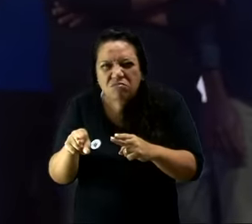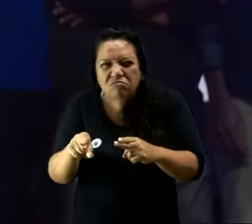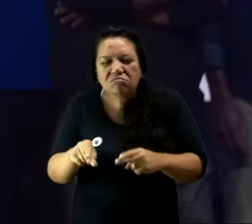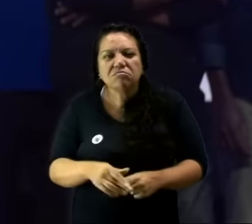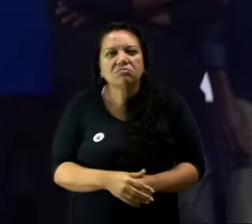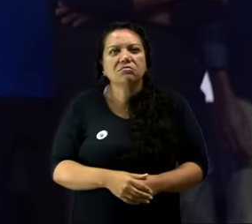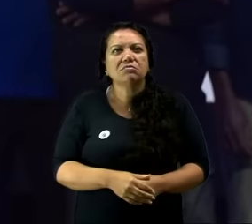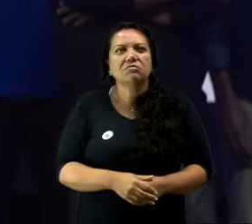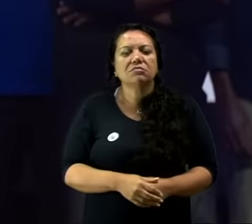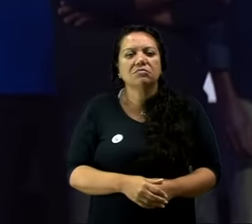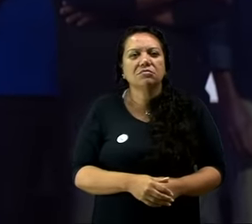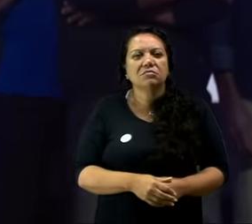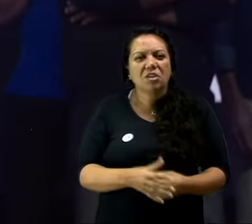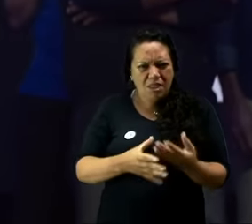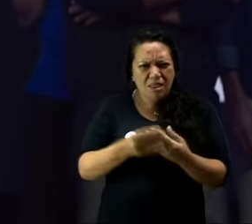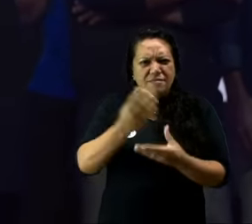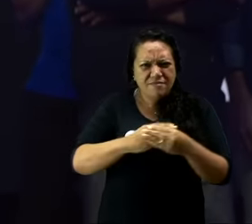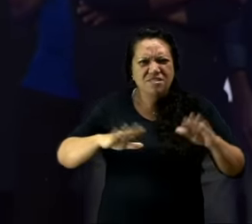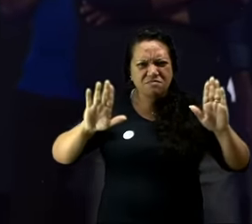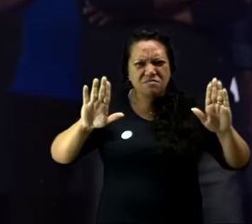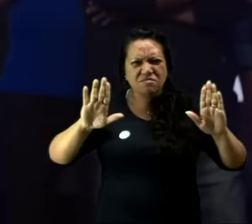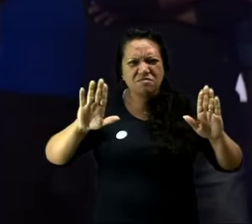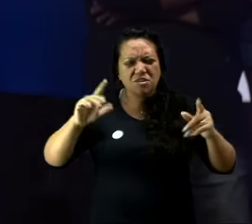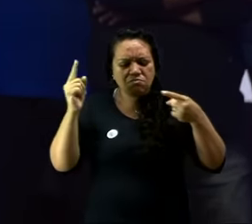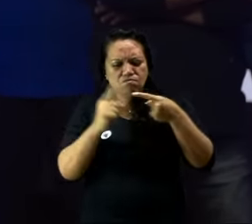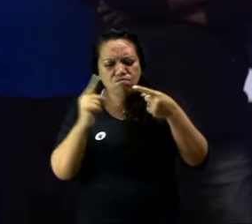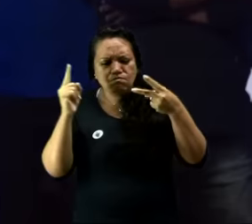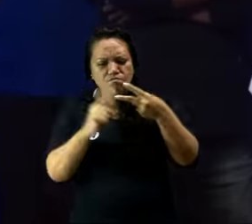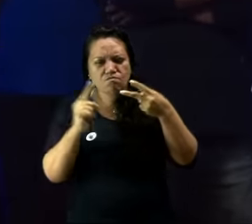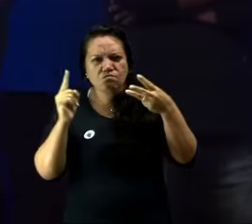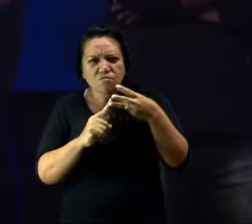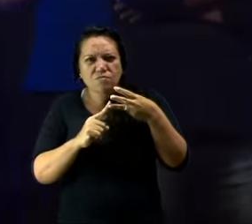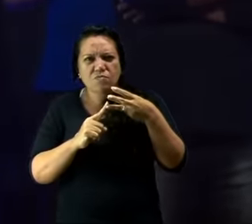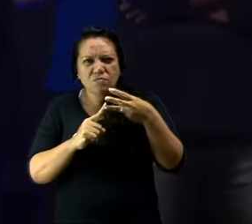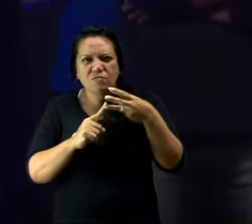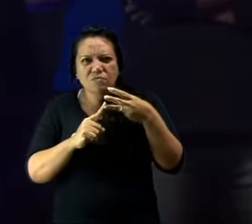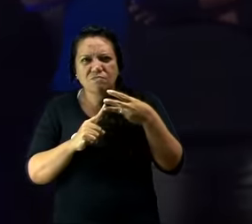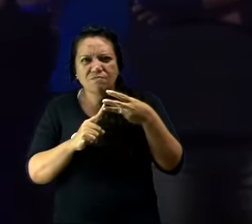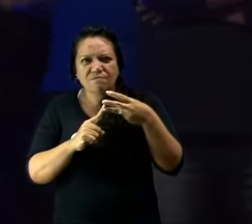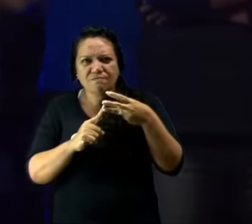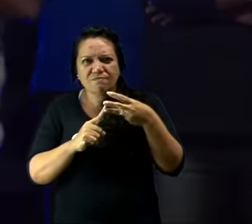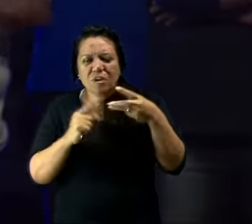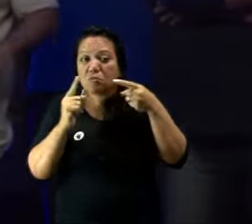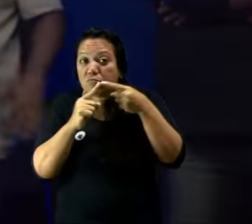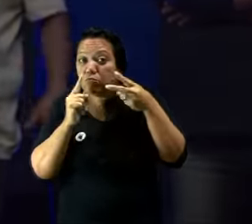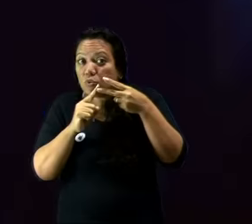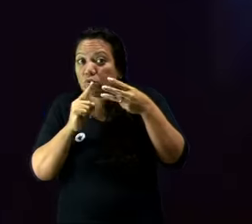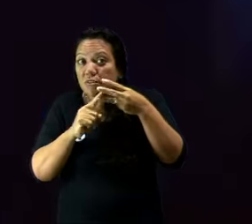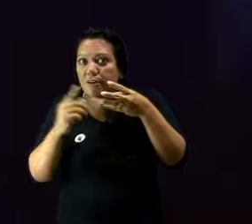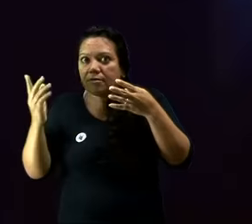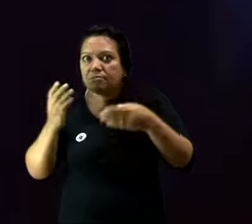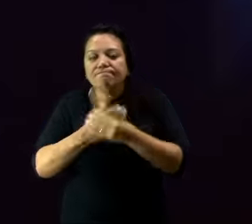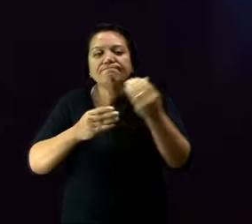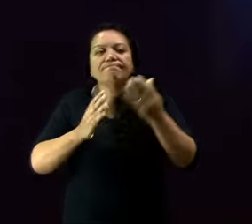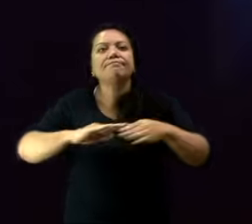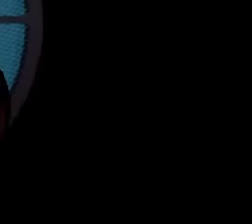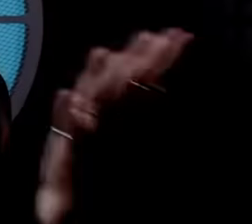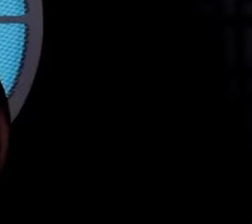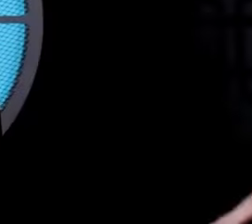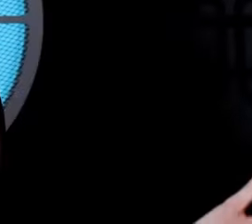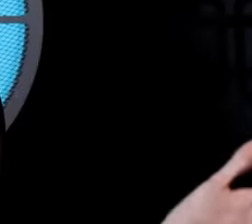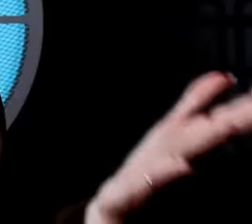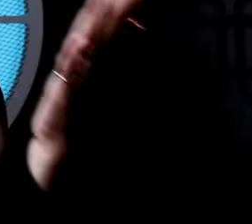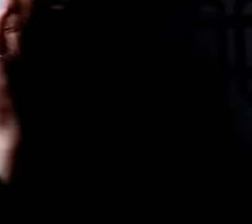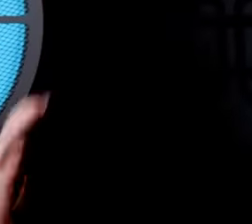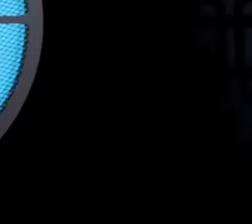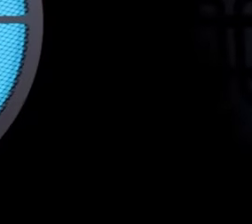essa palavra foi para mim hoje. Quando eu disser três, levante a sua mão bem alto para eu te ver e orar por você. Um, dois, três, levante bem alto a sua mão. Onde é que você está? Isso.